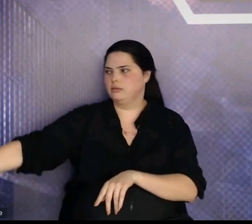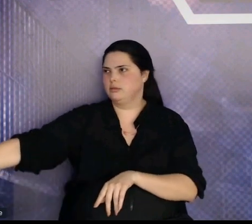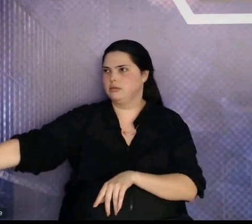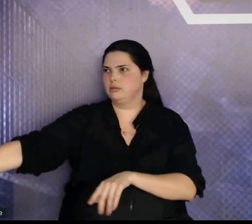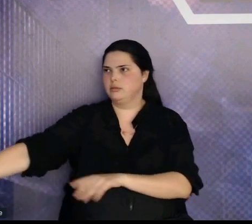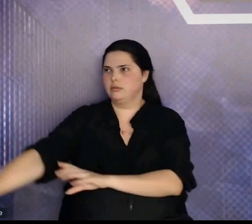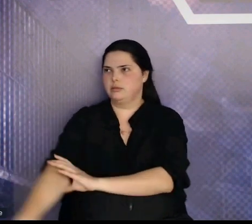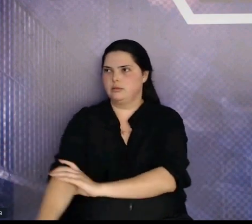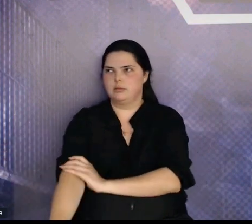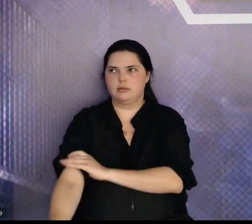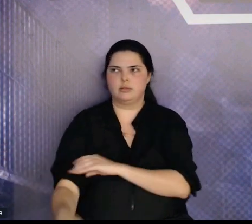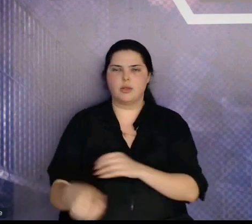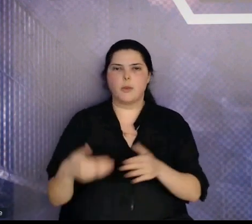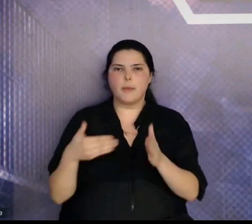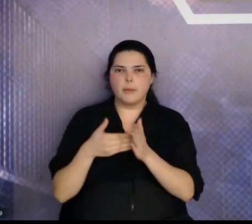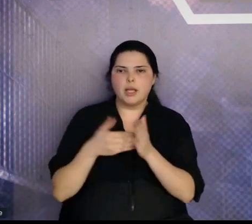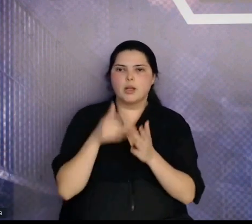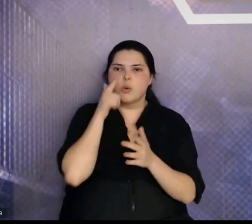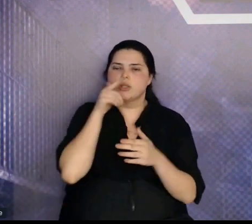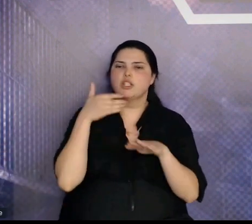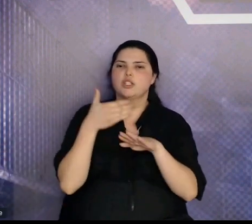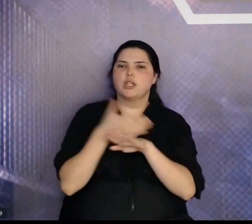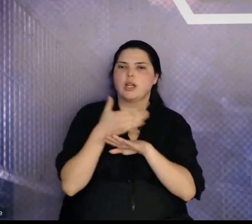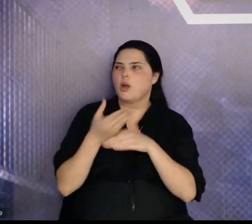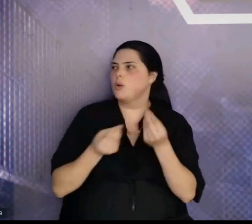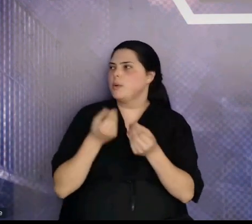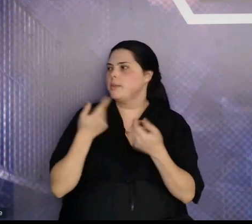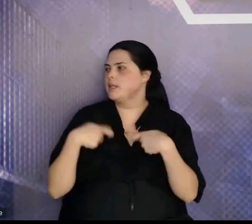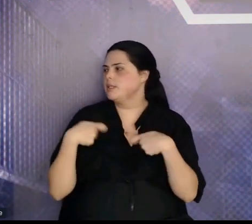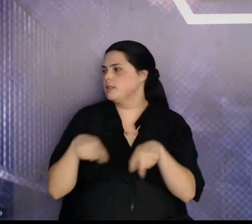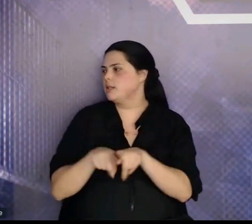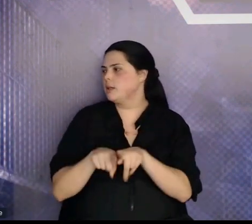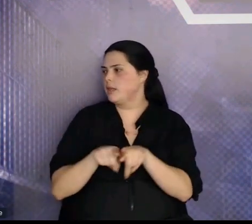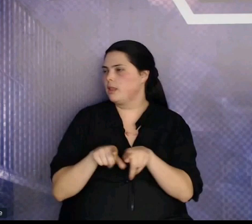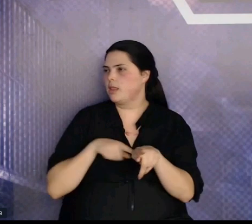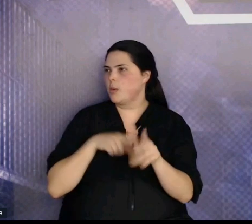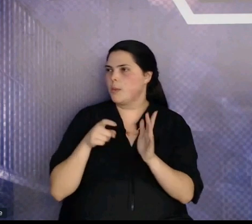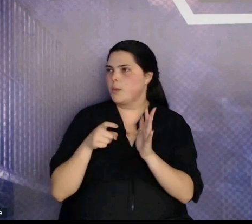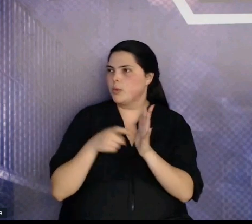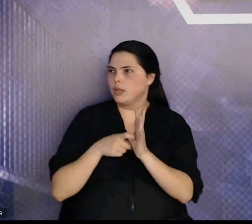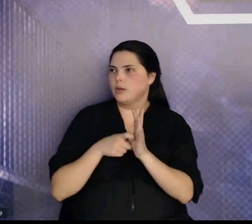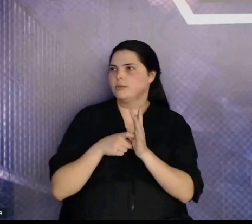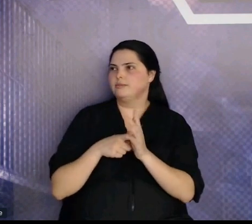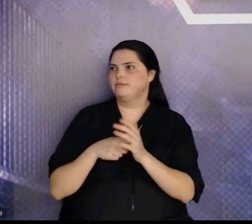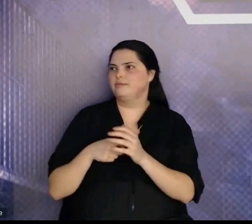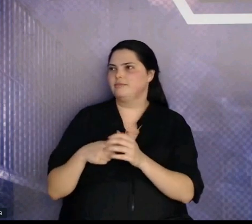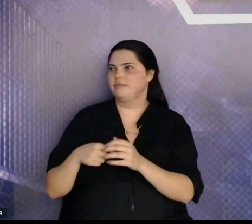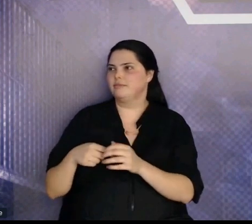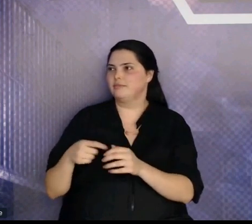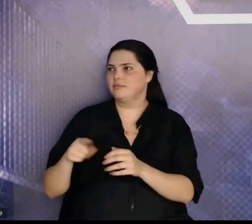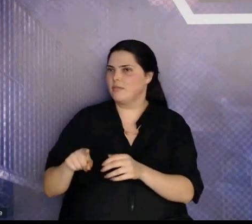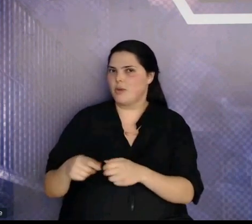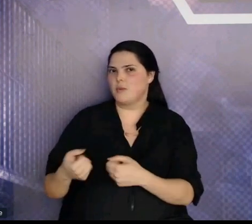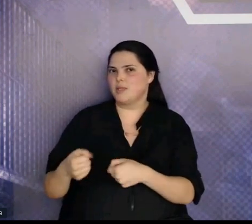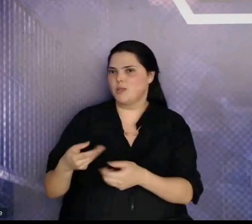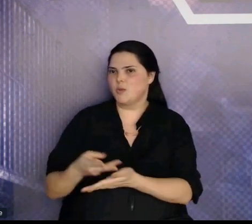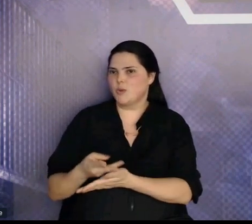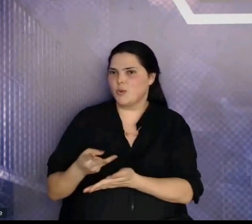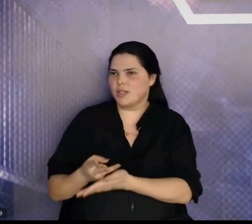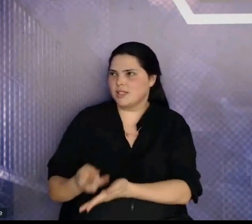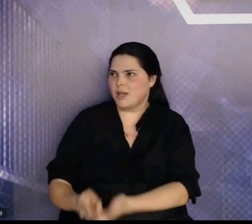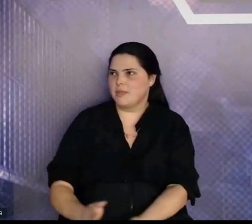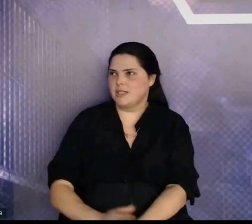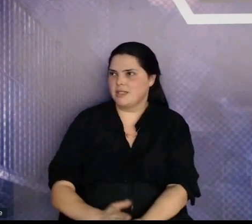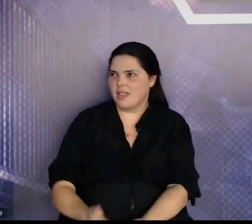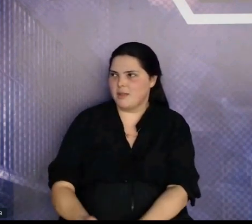barreira, porque você não consegue chegar onde você precisa. Se você tem um botão que ele não tem rótulo, você tem um campo de texto